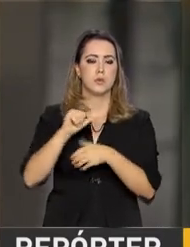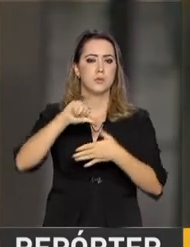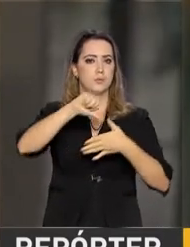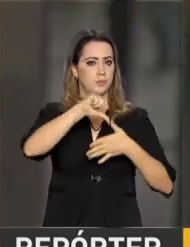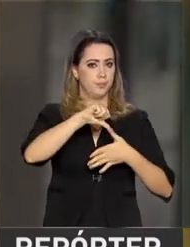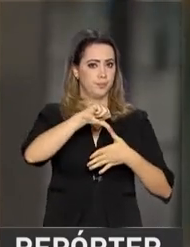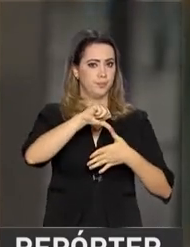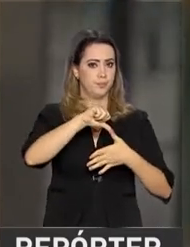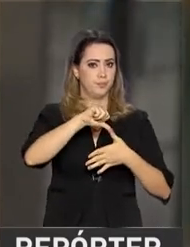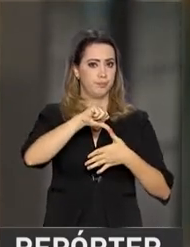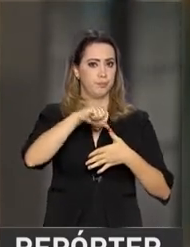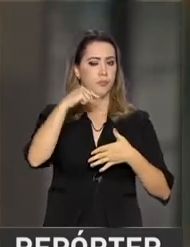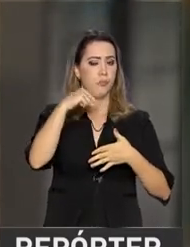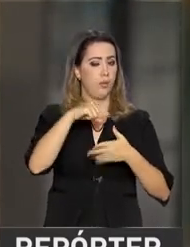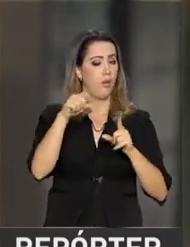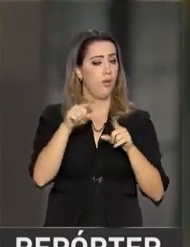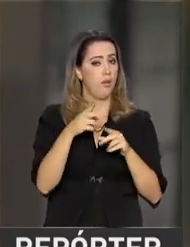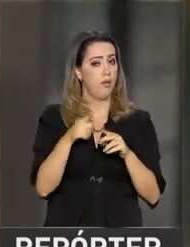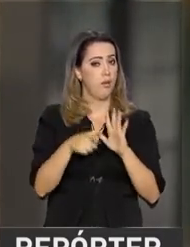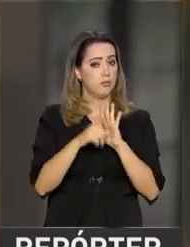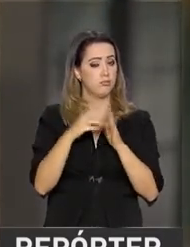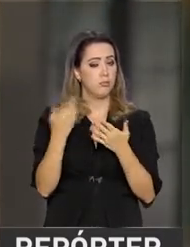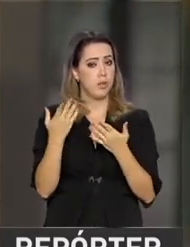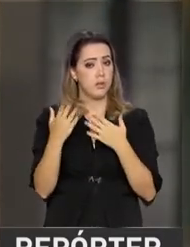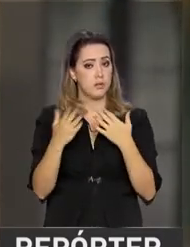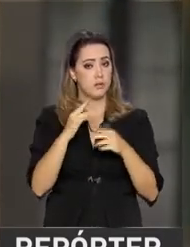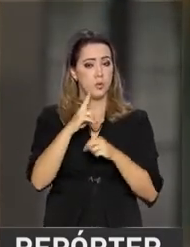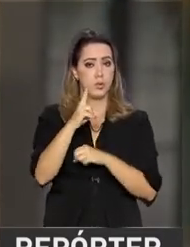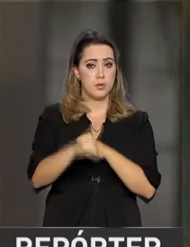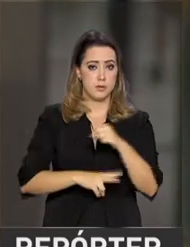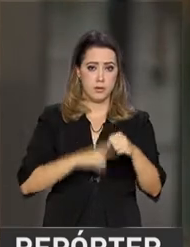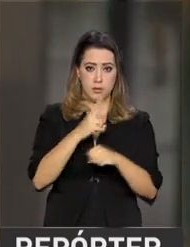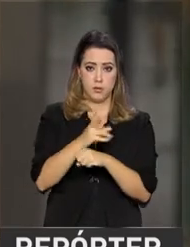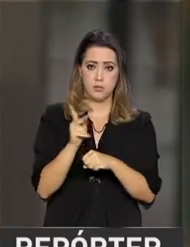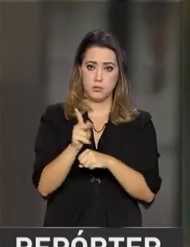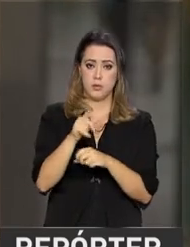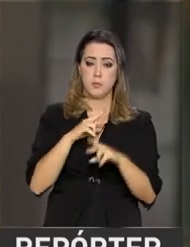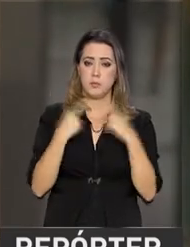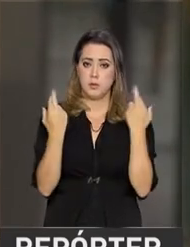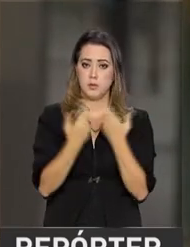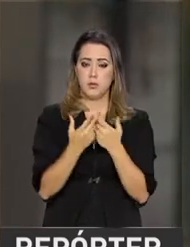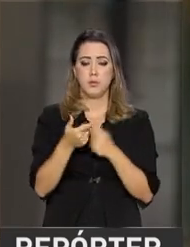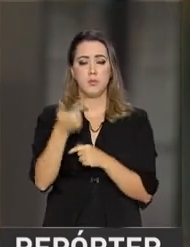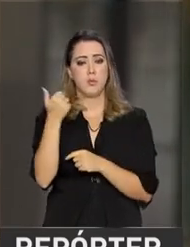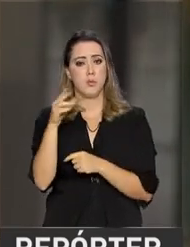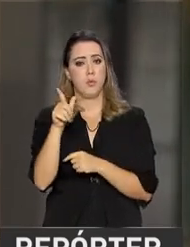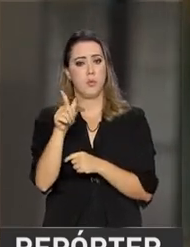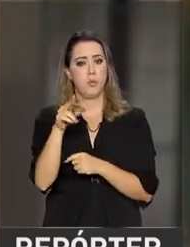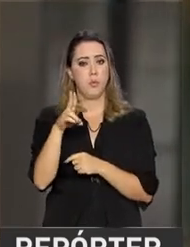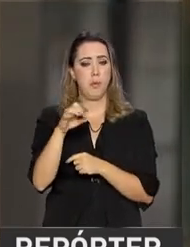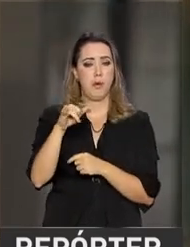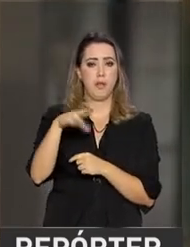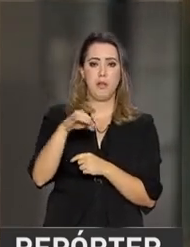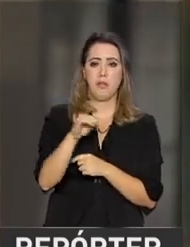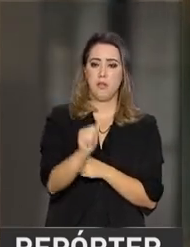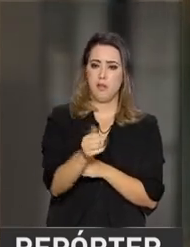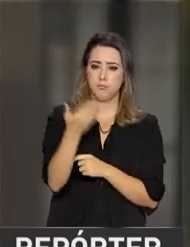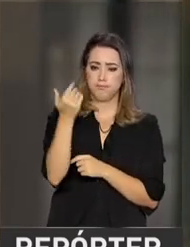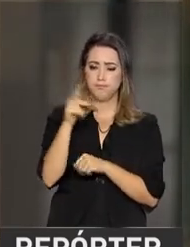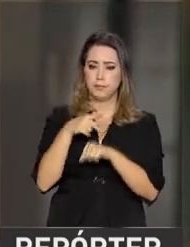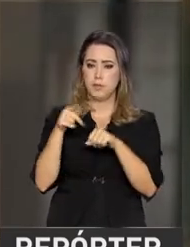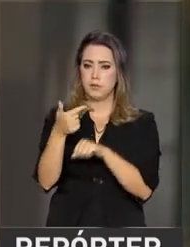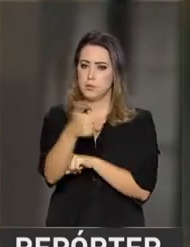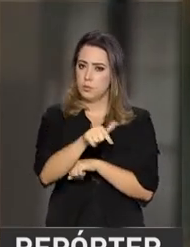sul-americano. Geralmente, estas reuniões acontecem a cada 2 anos. A última foi em Nairobi, no Quênia, em 2015.